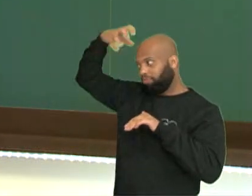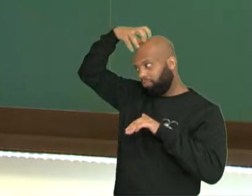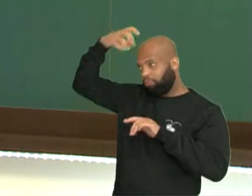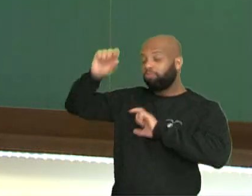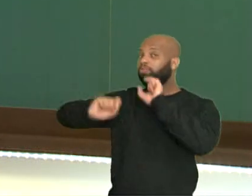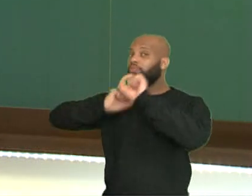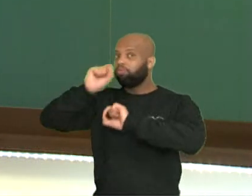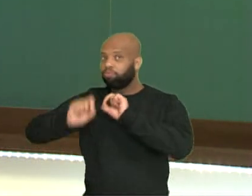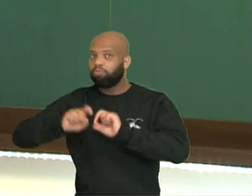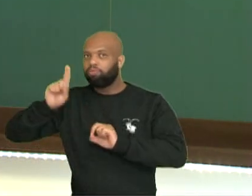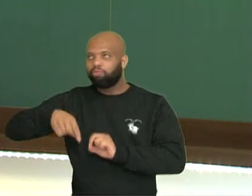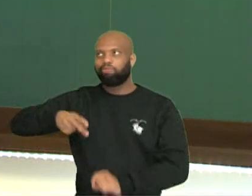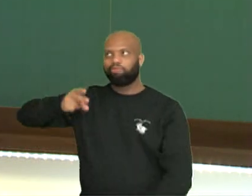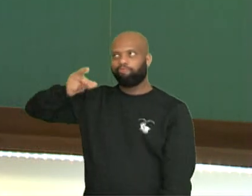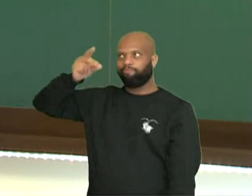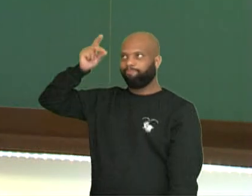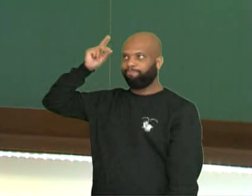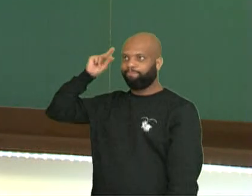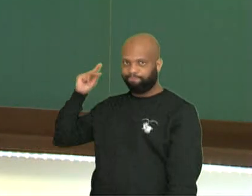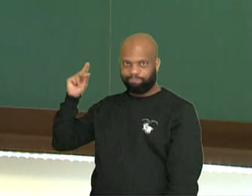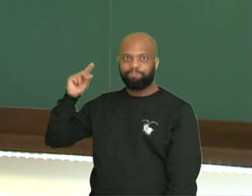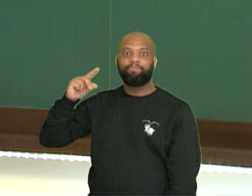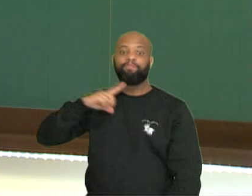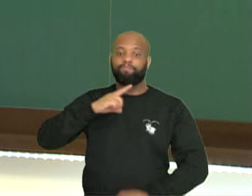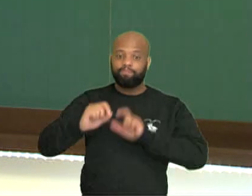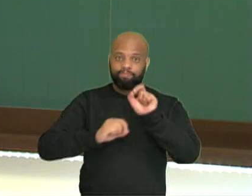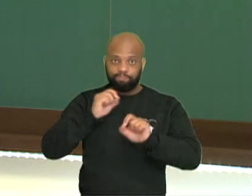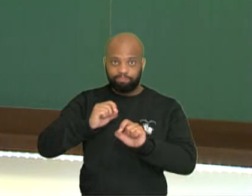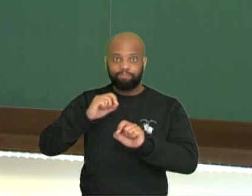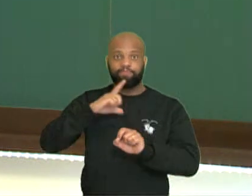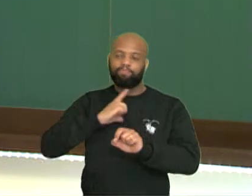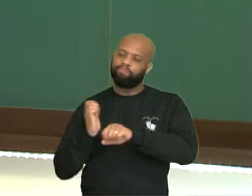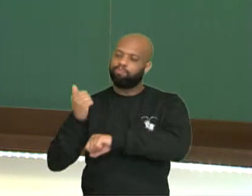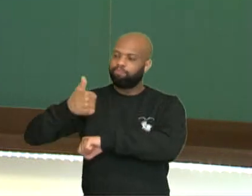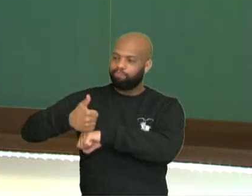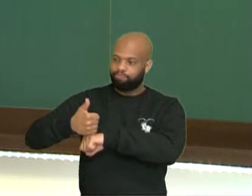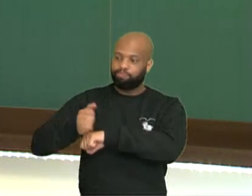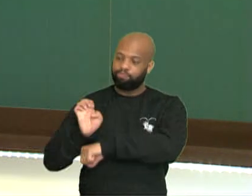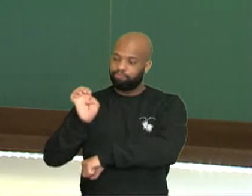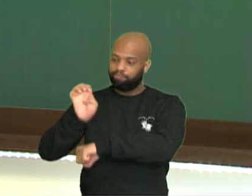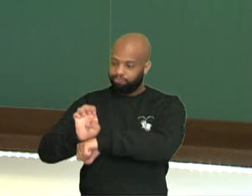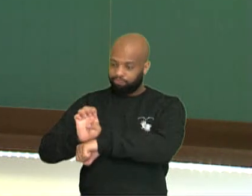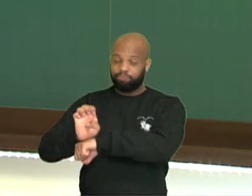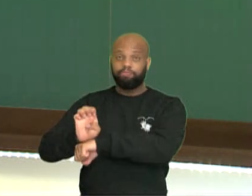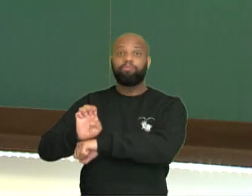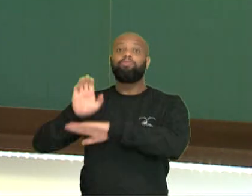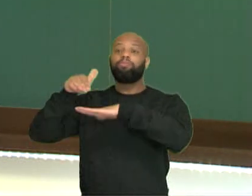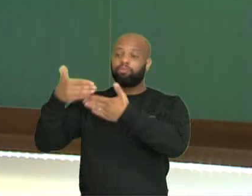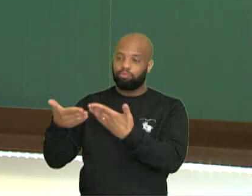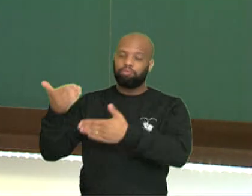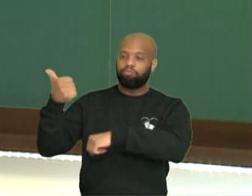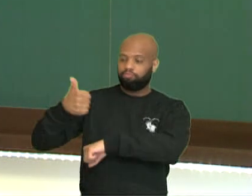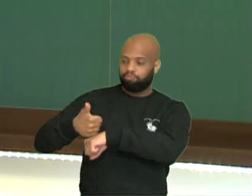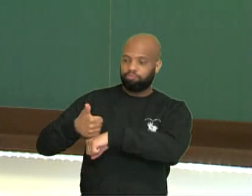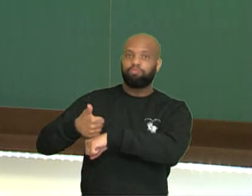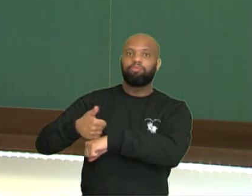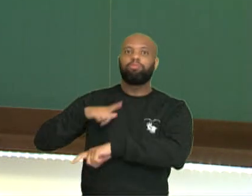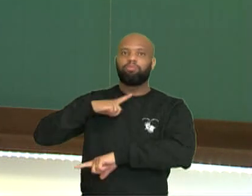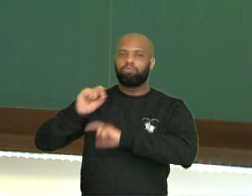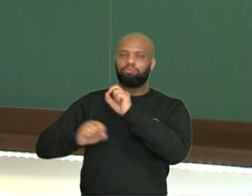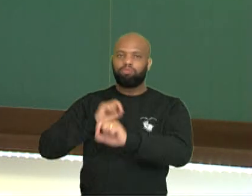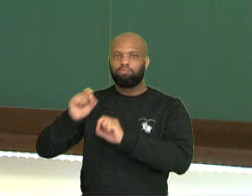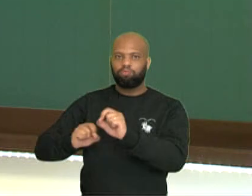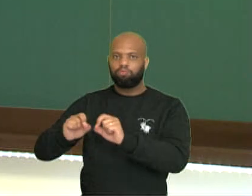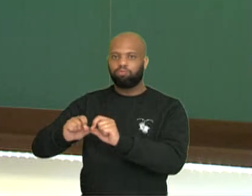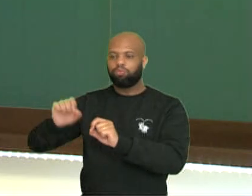instituição mais antiga e ela denota uma presença de um chefe de Estado e esse chefe de Estado assume o poder de